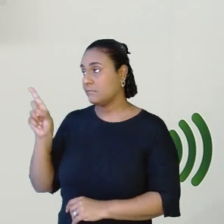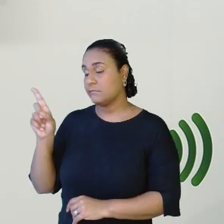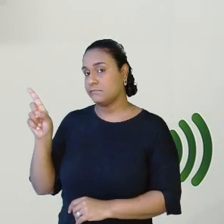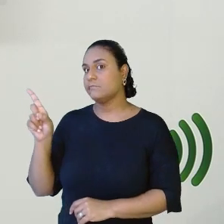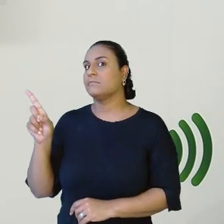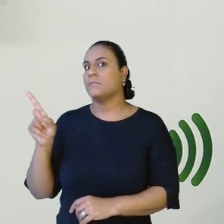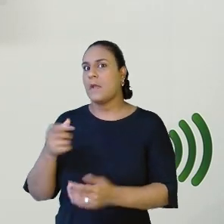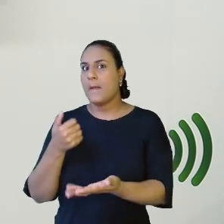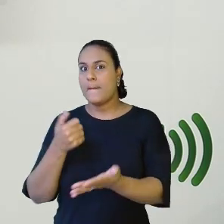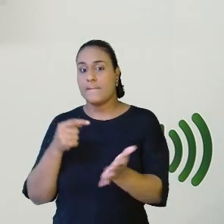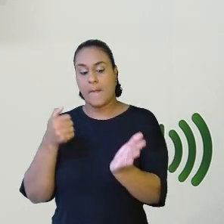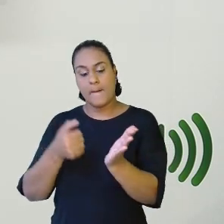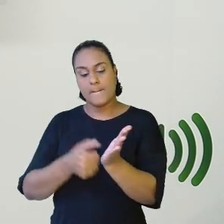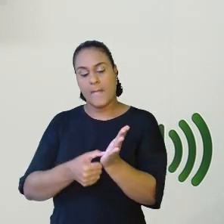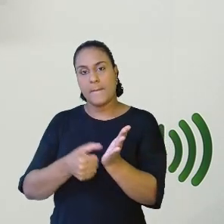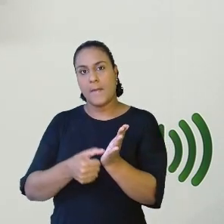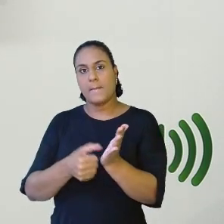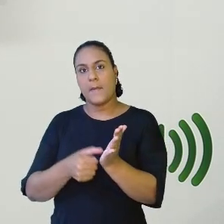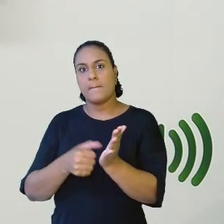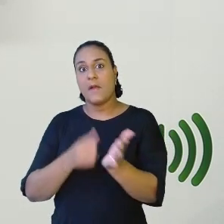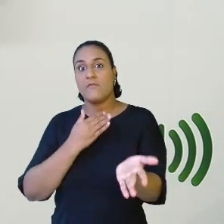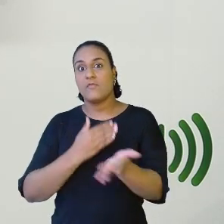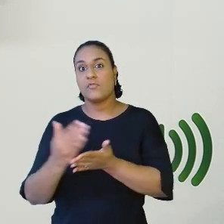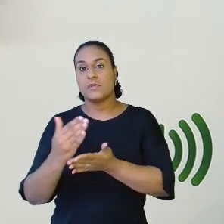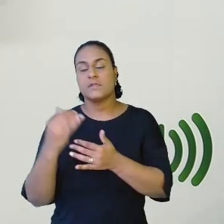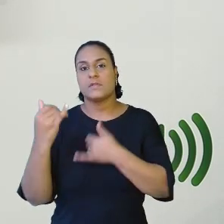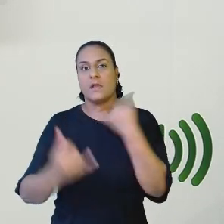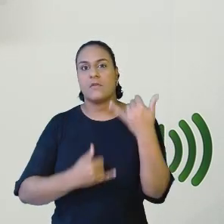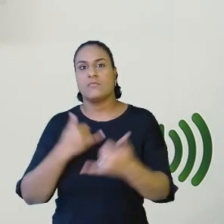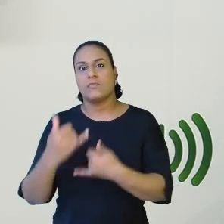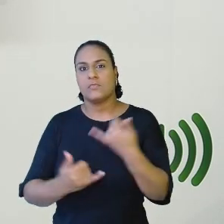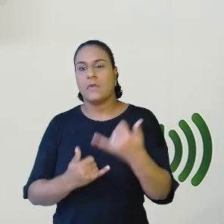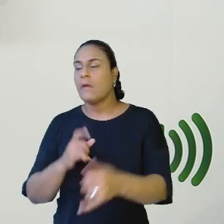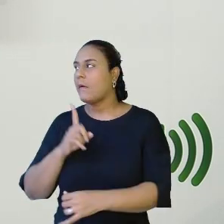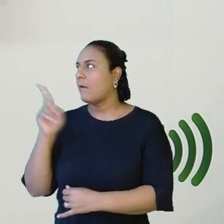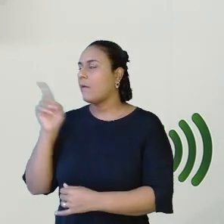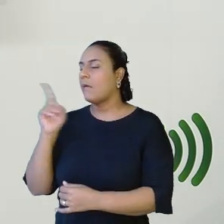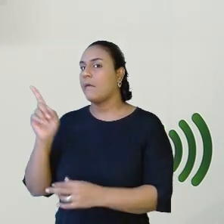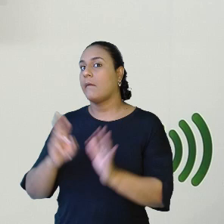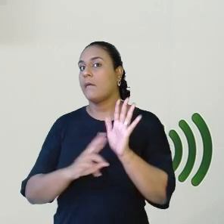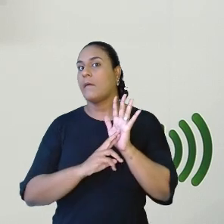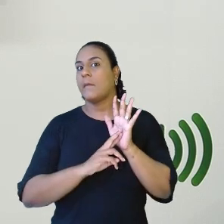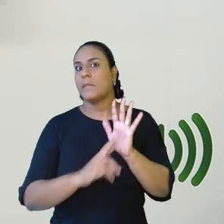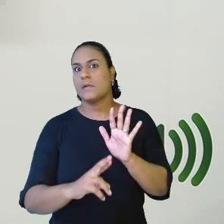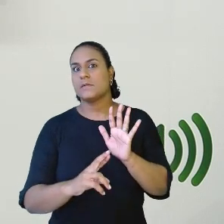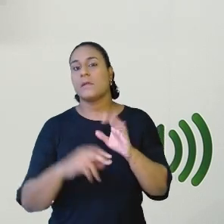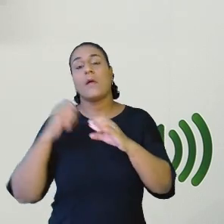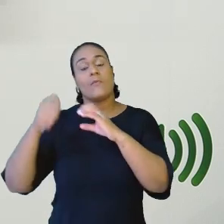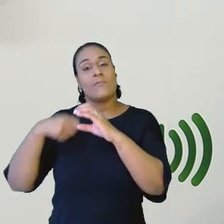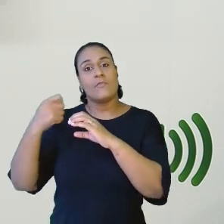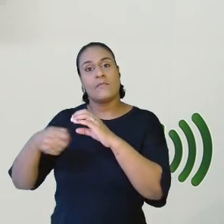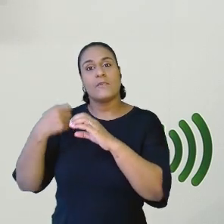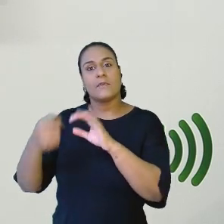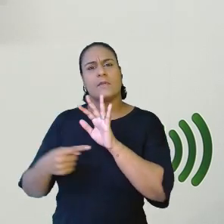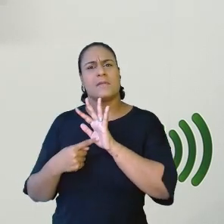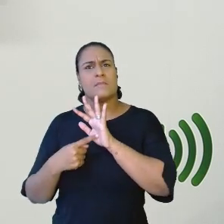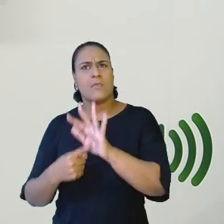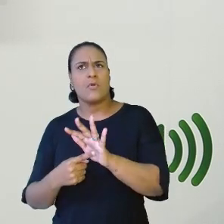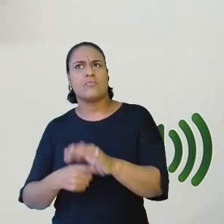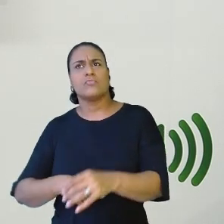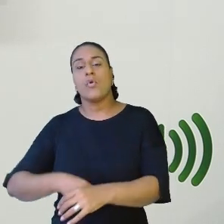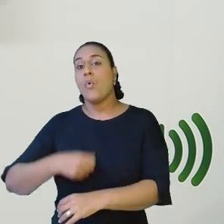dar o start, eu vou iniciar um jogo. E um gameplay, ele é representado por um vídeo que mostra um ou